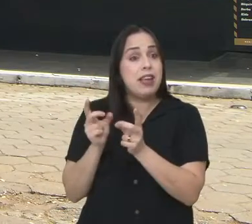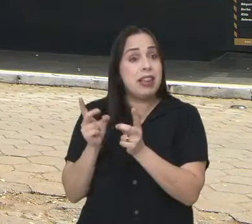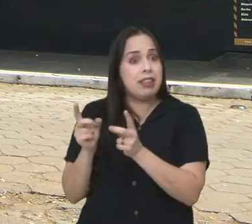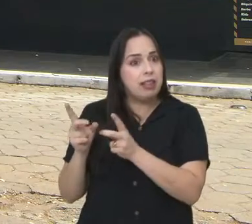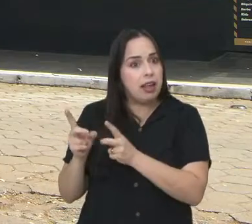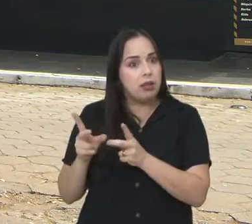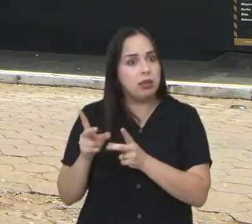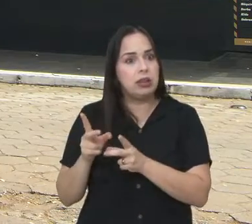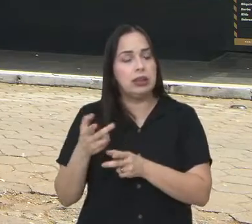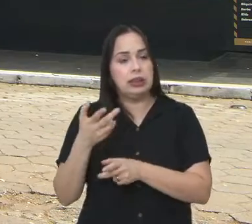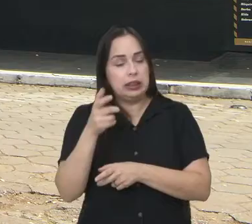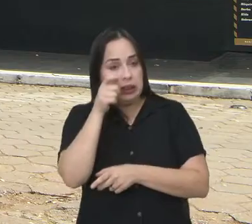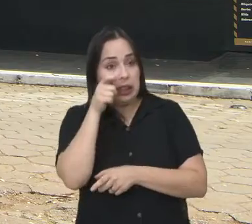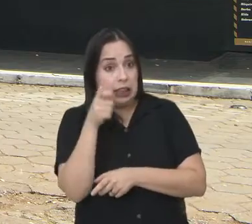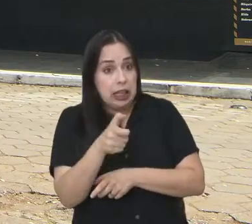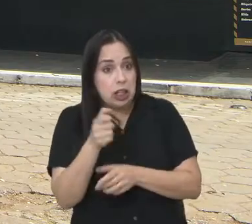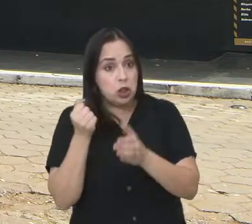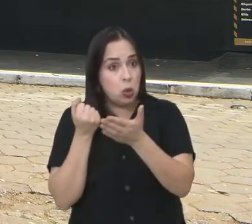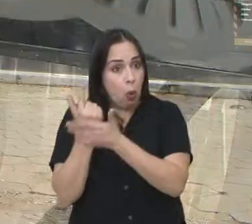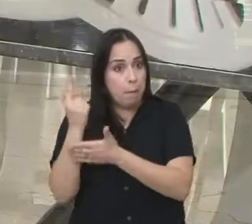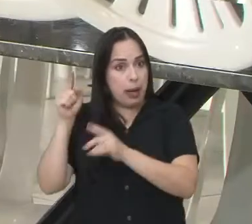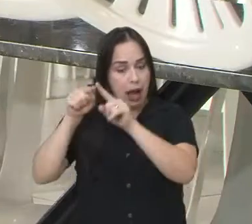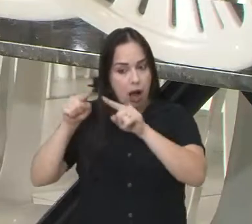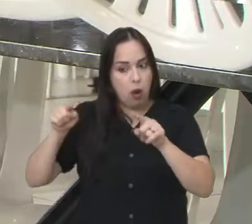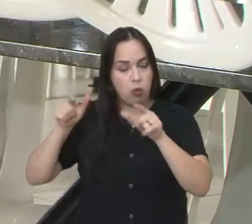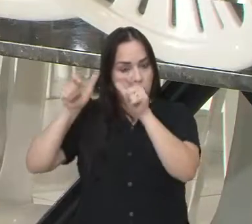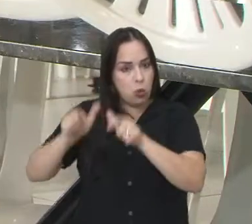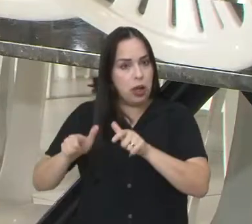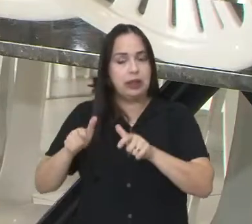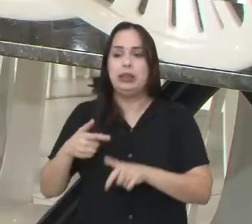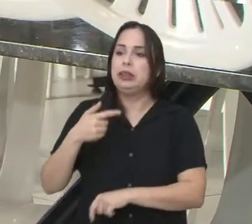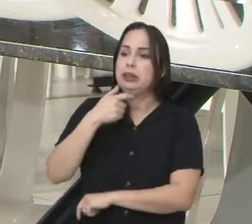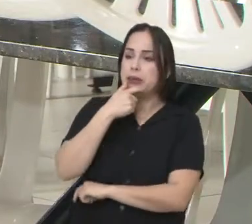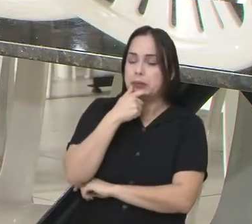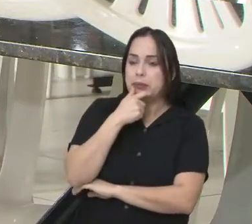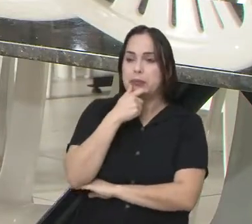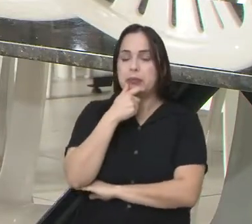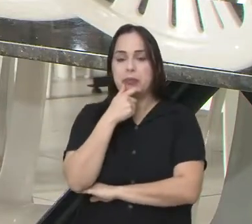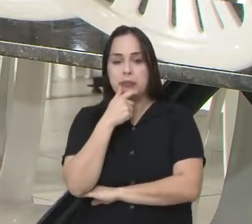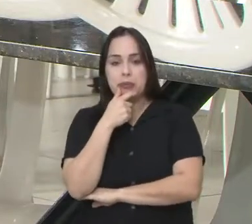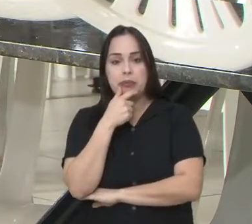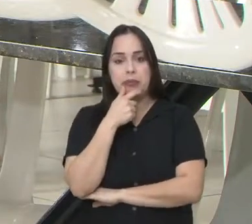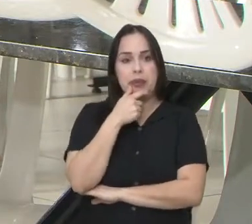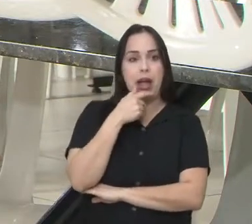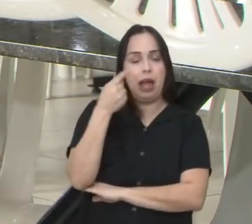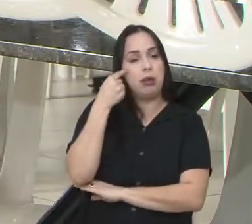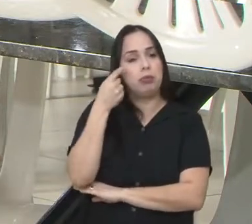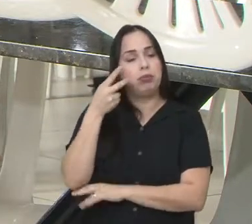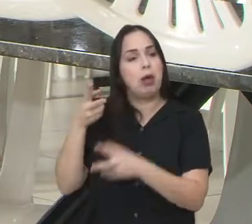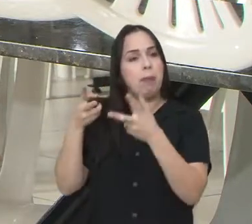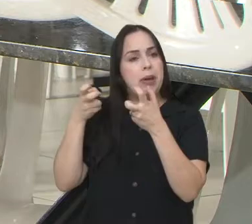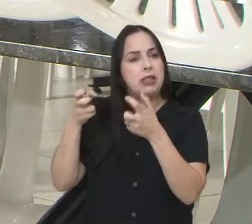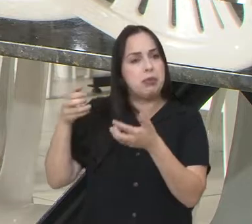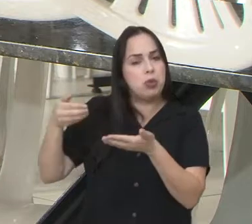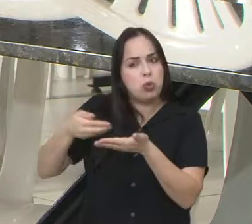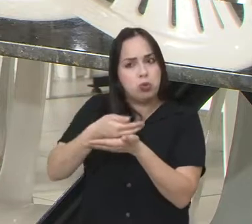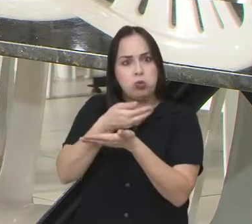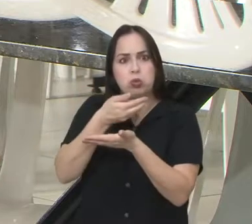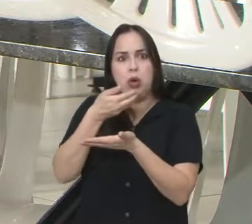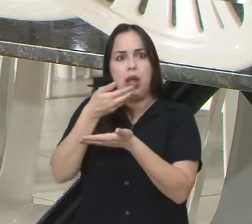e tal, se você tiver interesse. Entendi. Aí eu vi que o caldinho, que o ramo de caldinho era um ramo